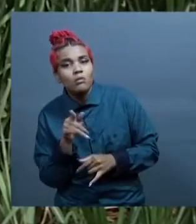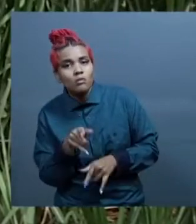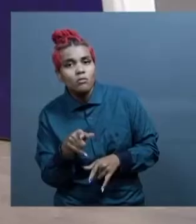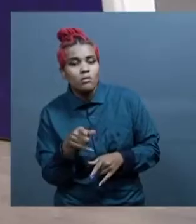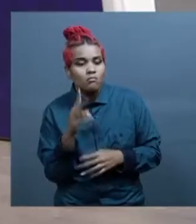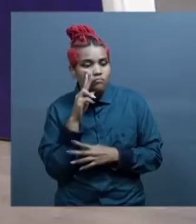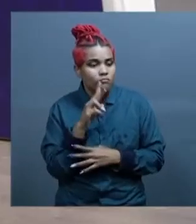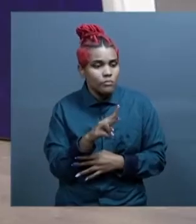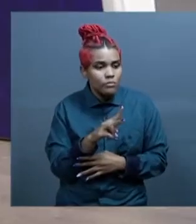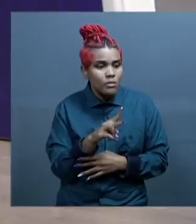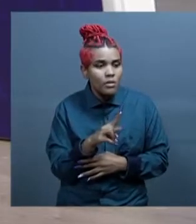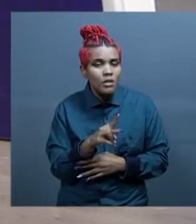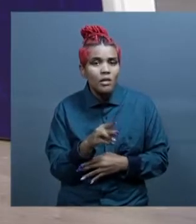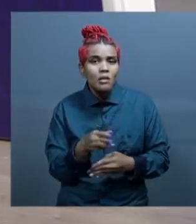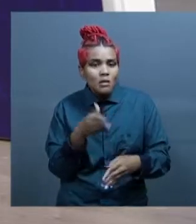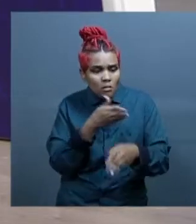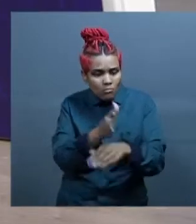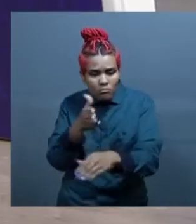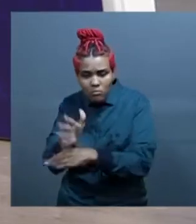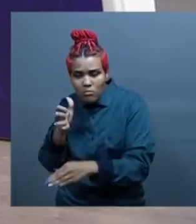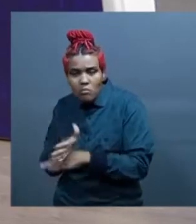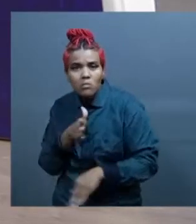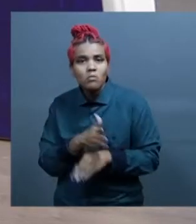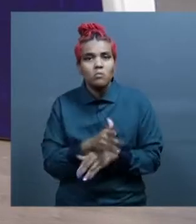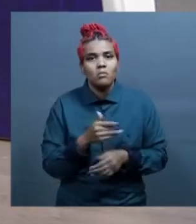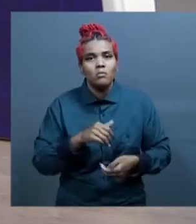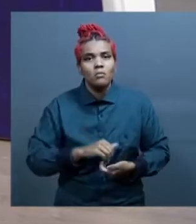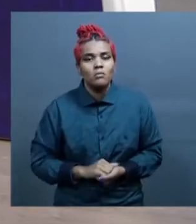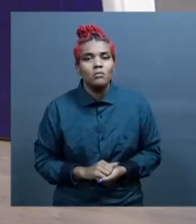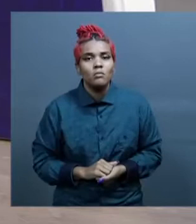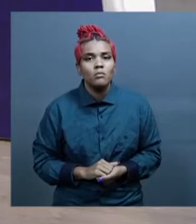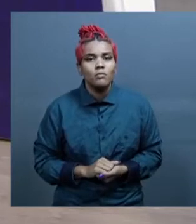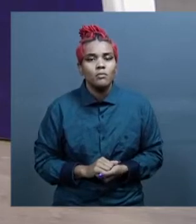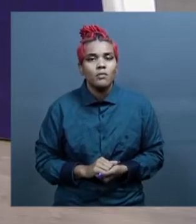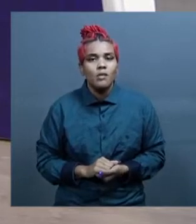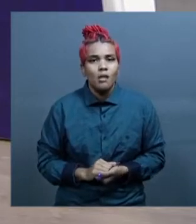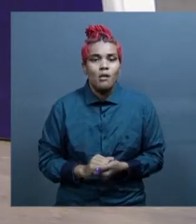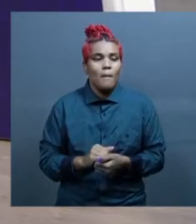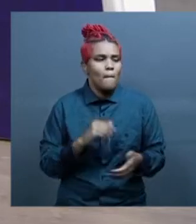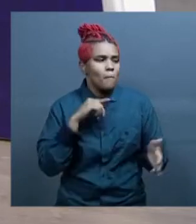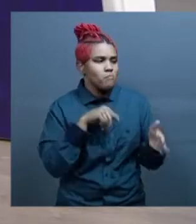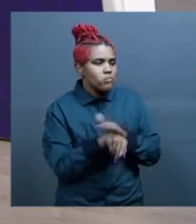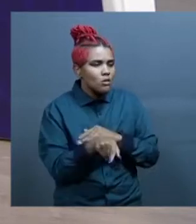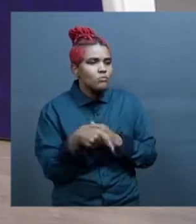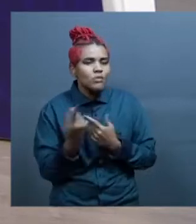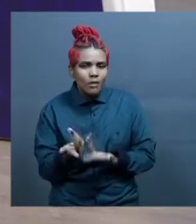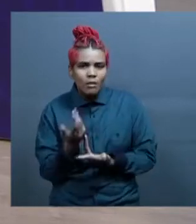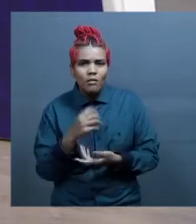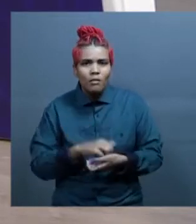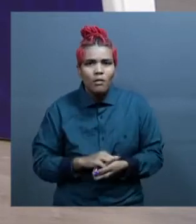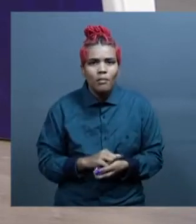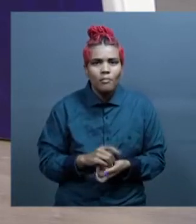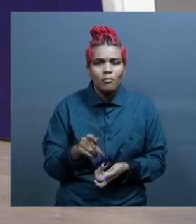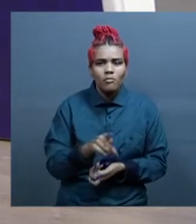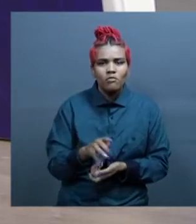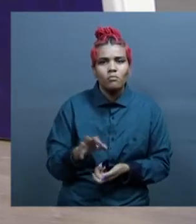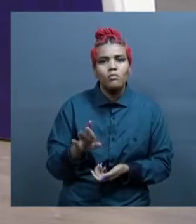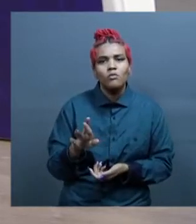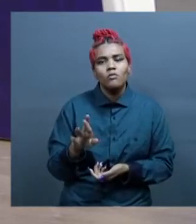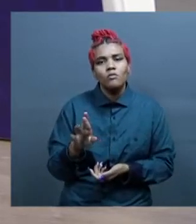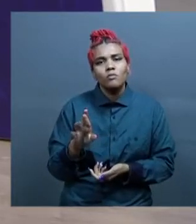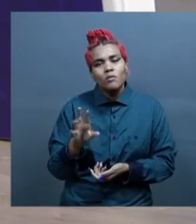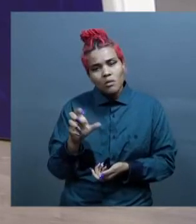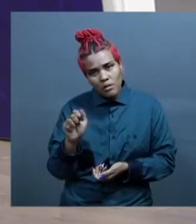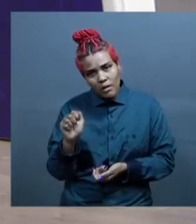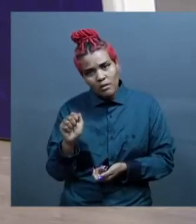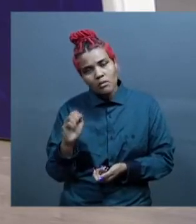isso gostaria de perguntar agora professor arcênio é realmente o agronegócio é um